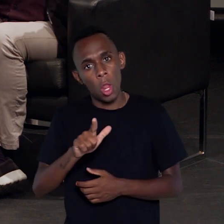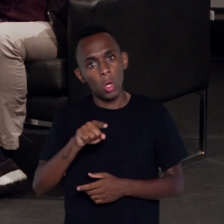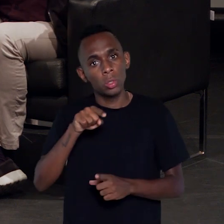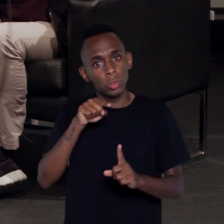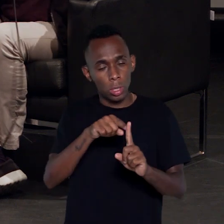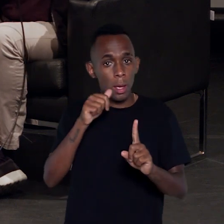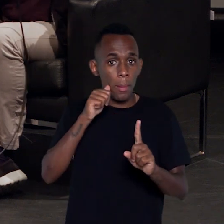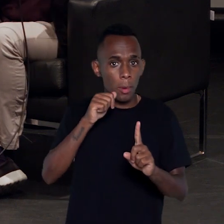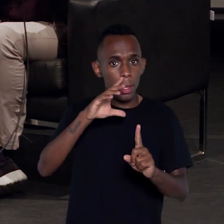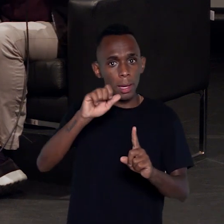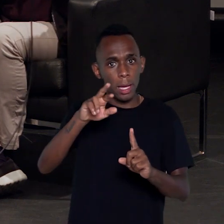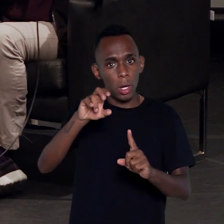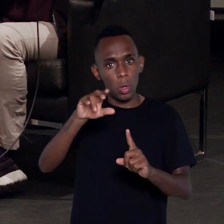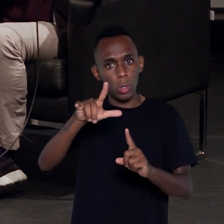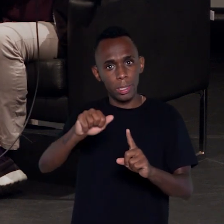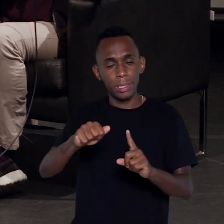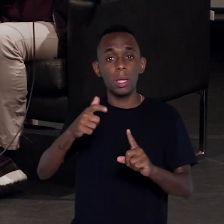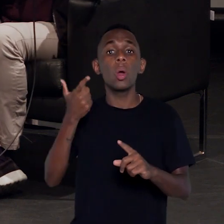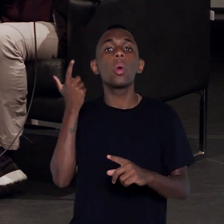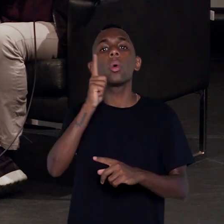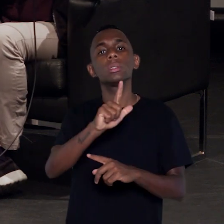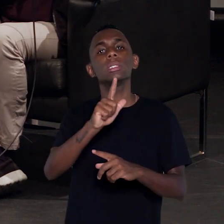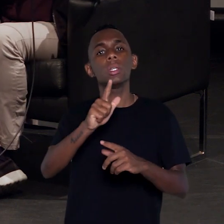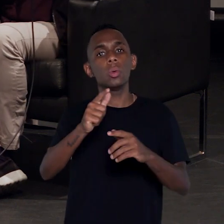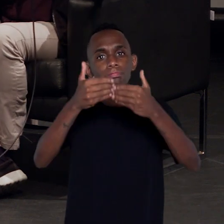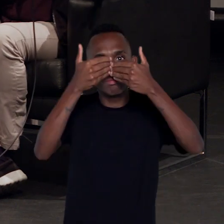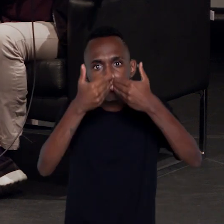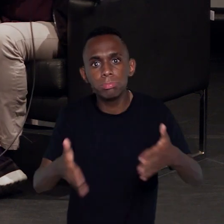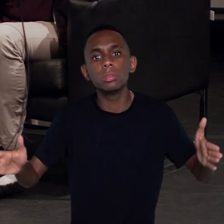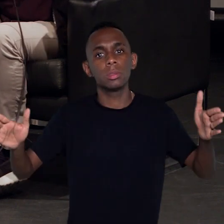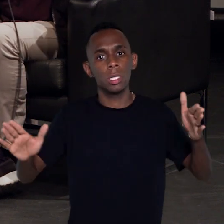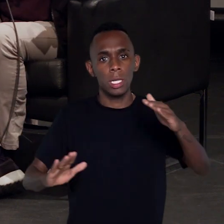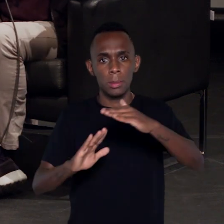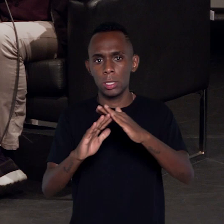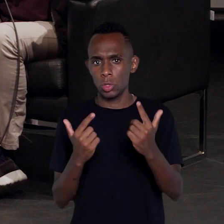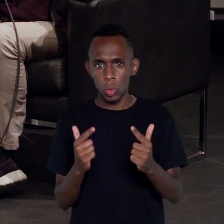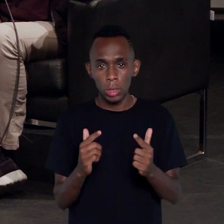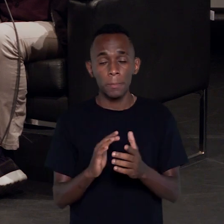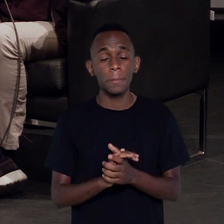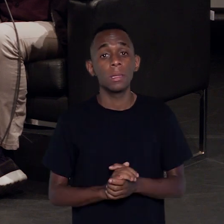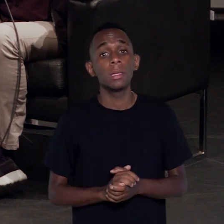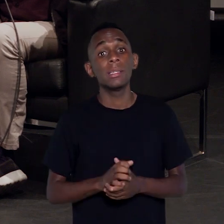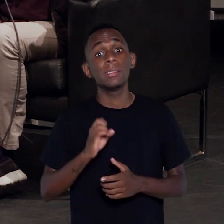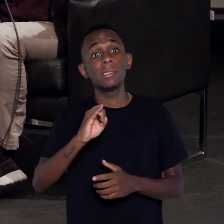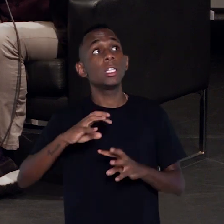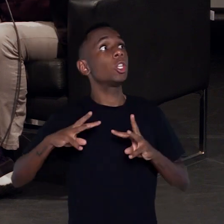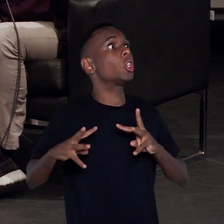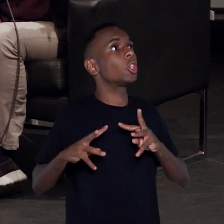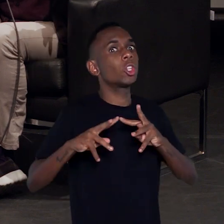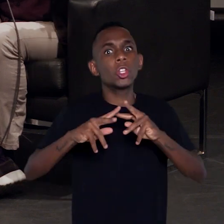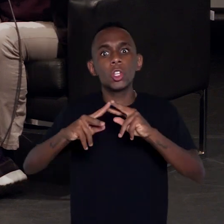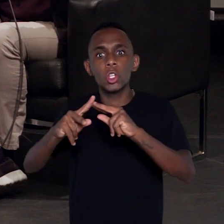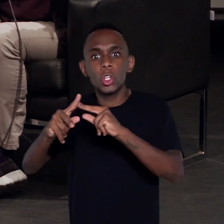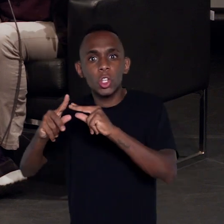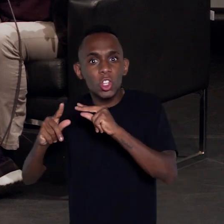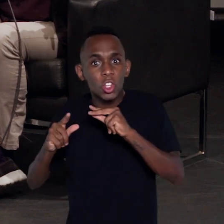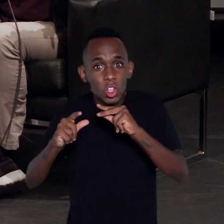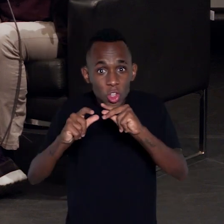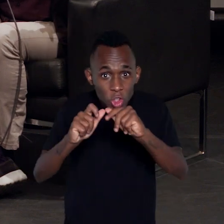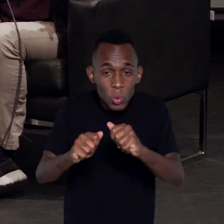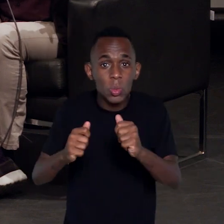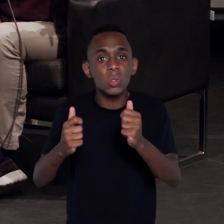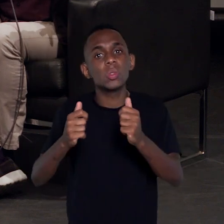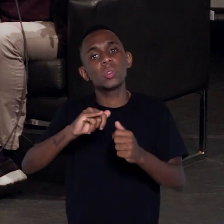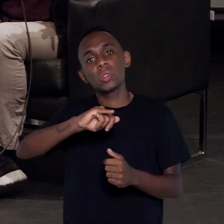ela conseguiu furar essa bolha, mas se todos tivessem tido iguais oportunidades, talvez a gente tivesse uma literatura